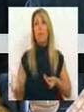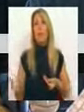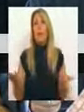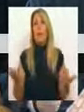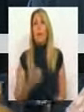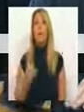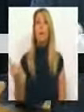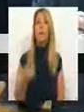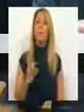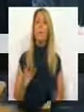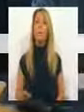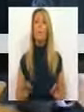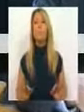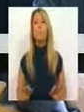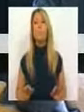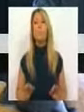completamente,